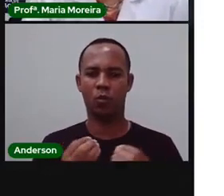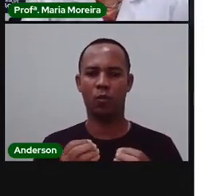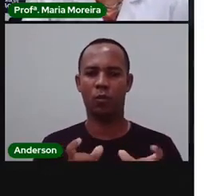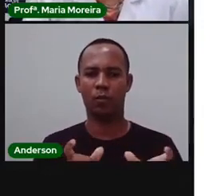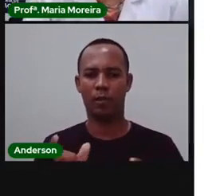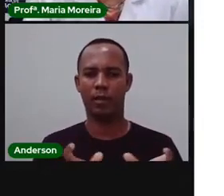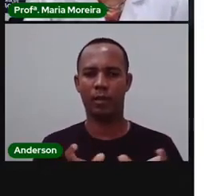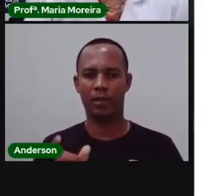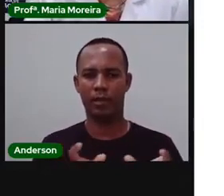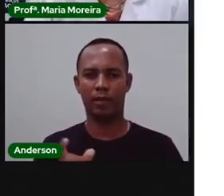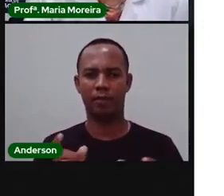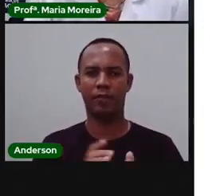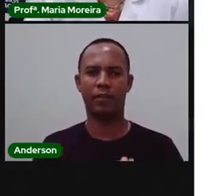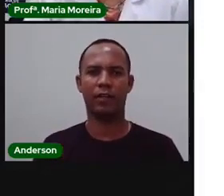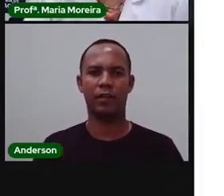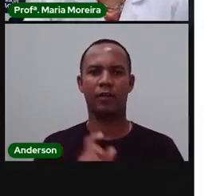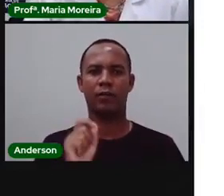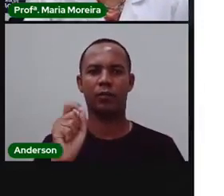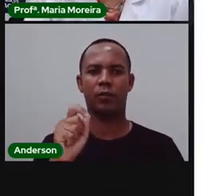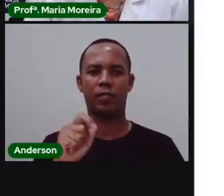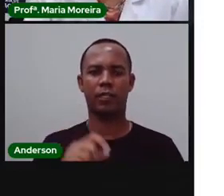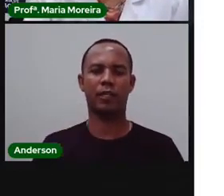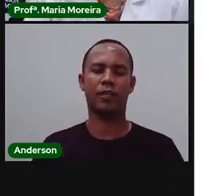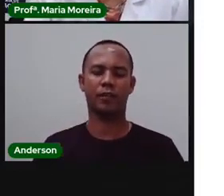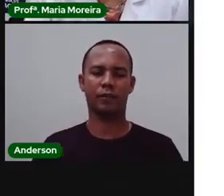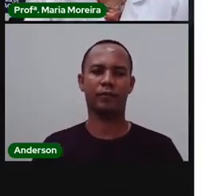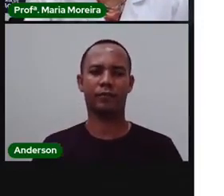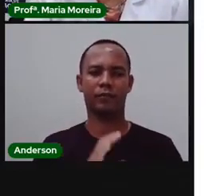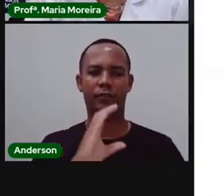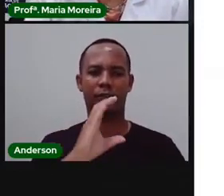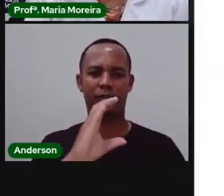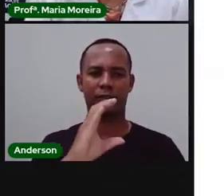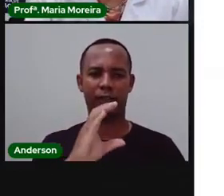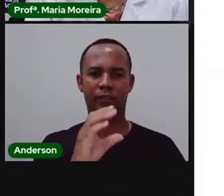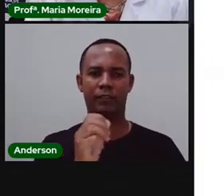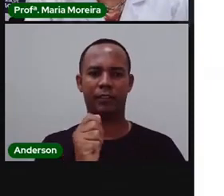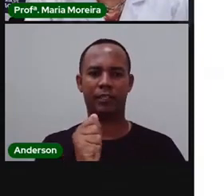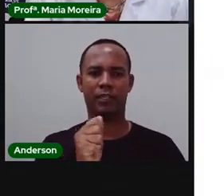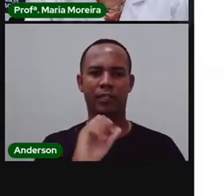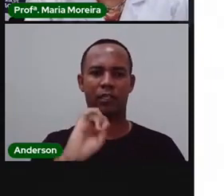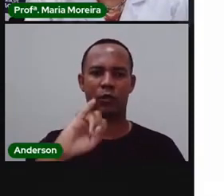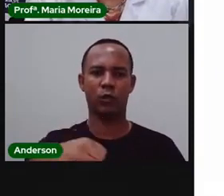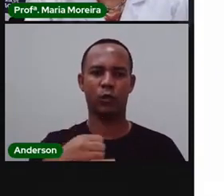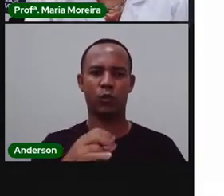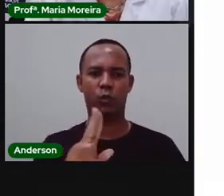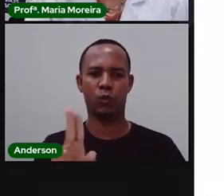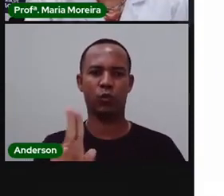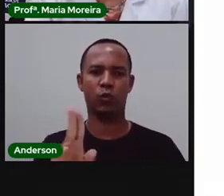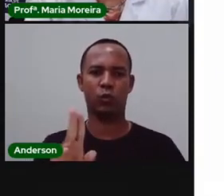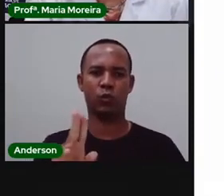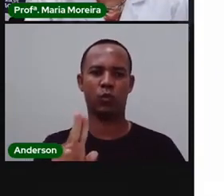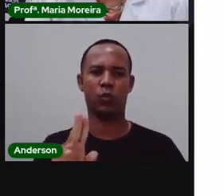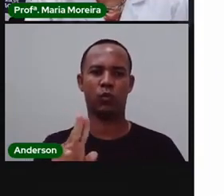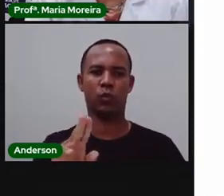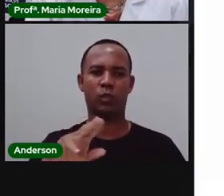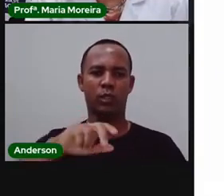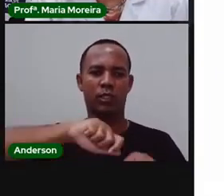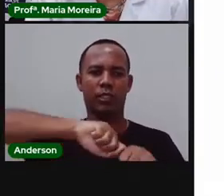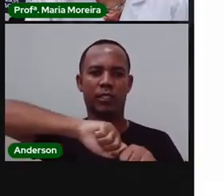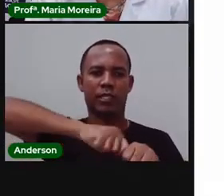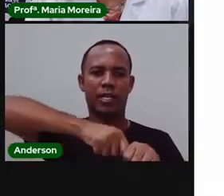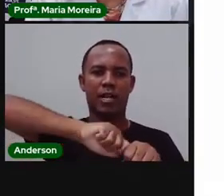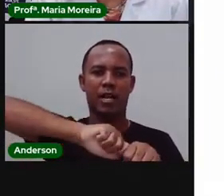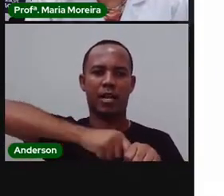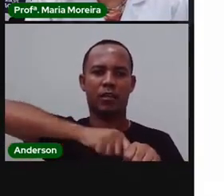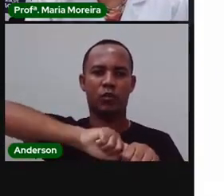palavra é caju, né? Caju. Caju! Onde é que está a sílaba mais